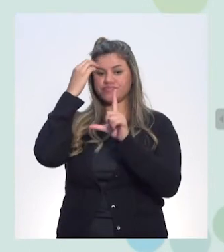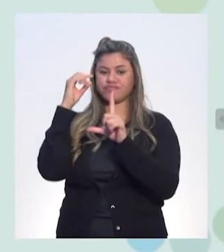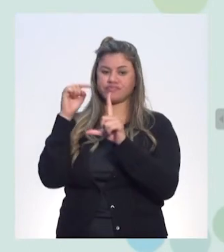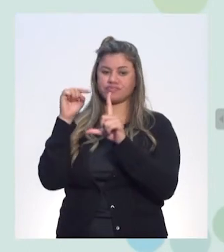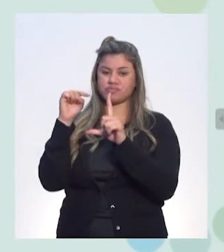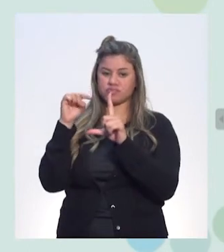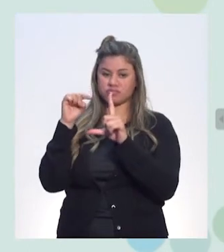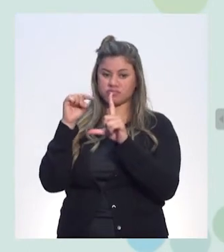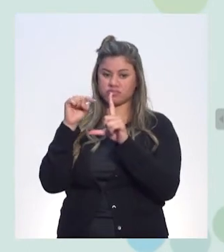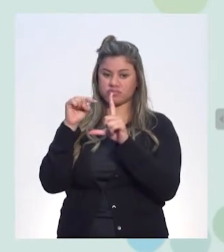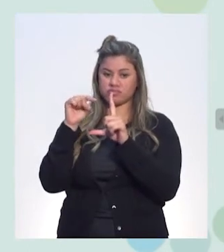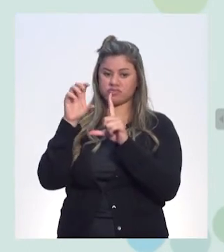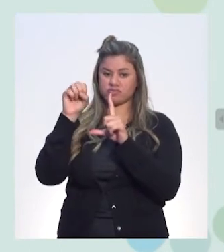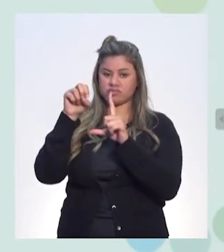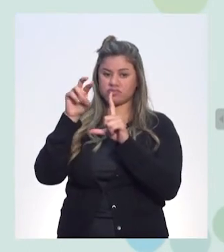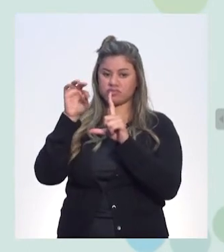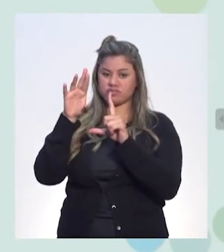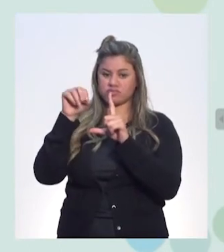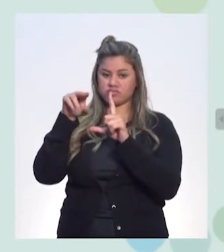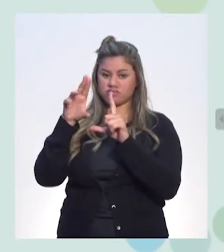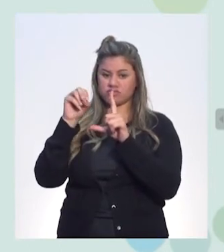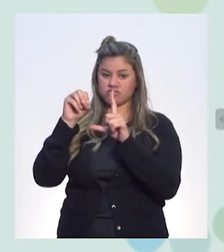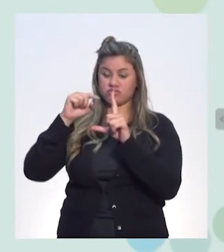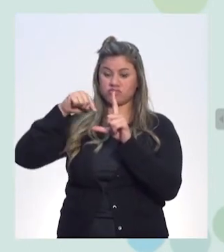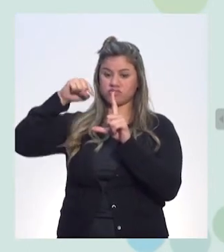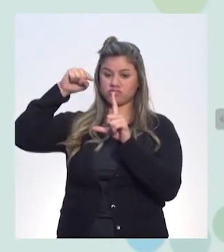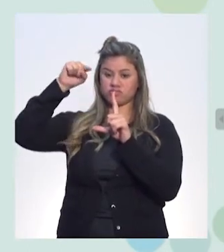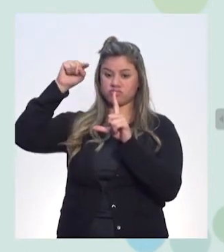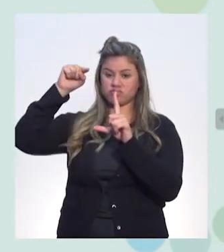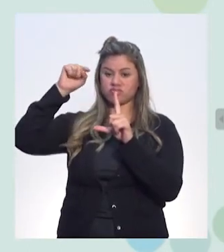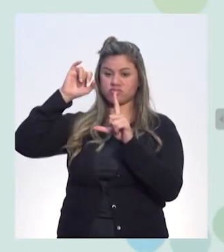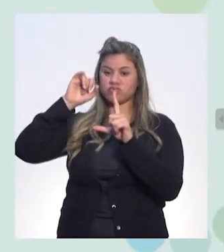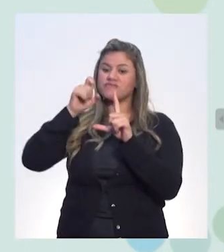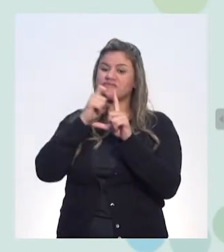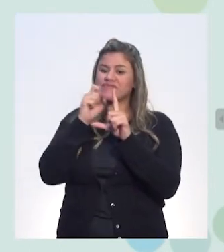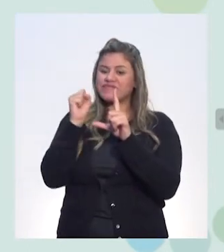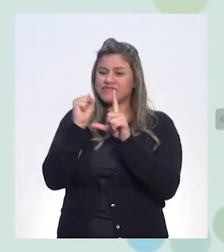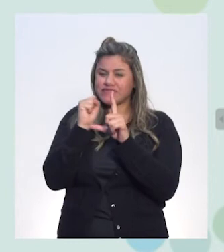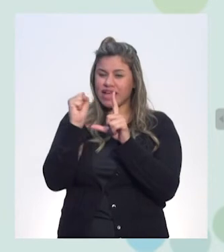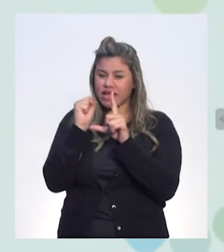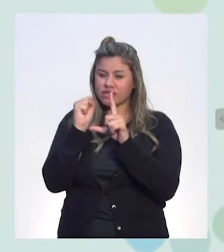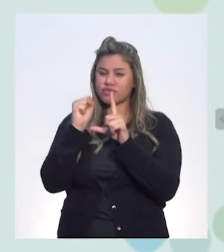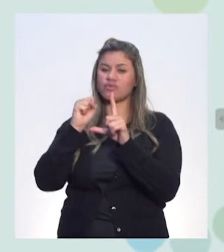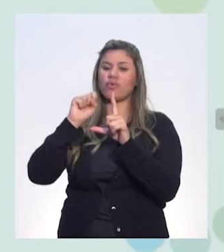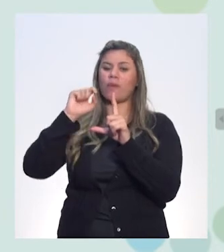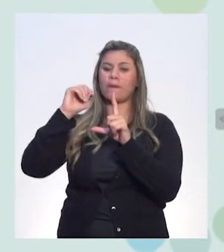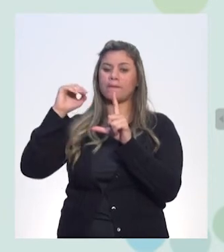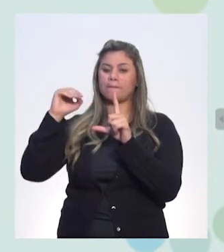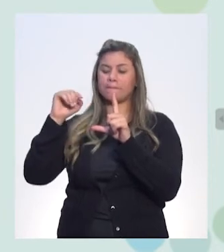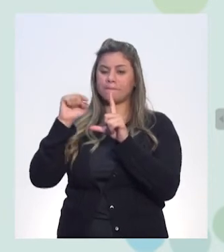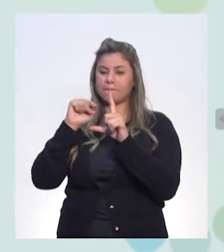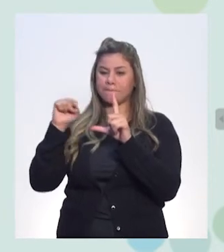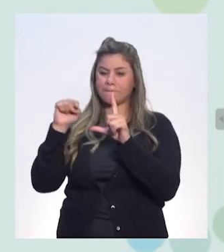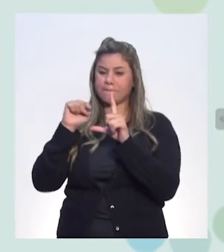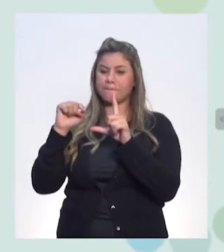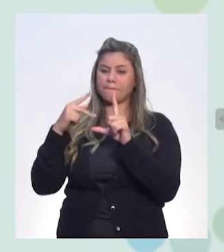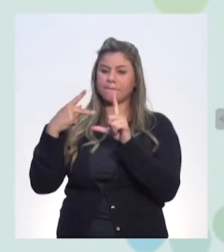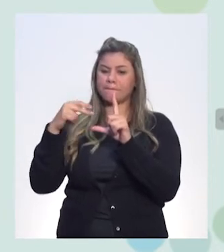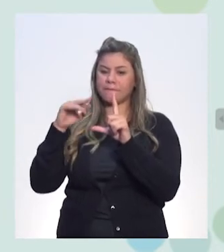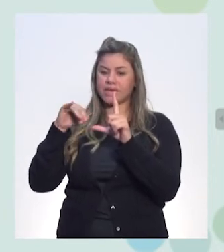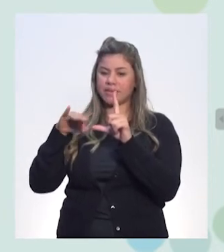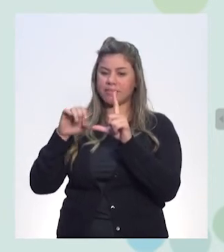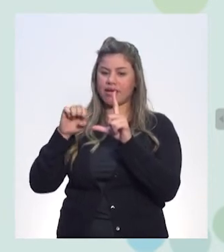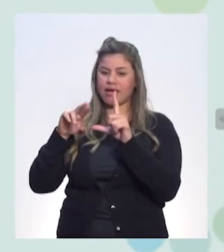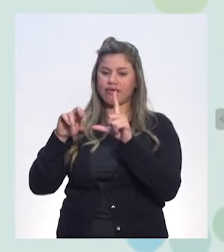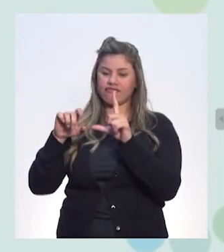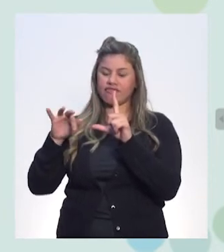eu tenho outono, depois aqui em cima, inverno, depois aqui no meio, primavera,